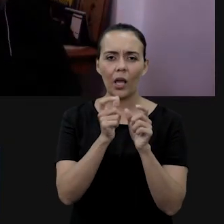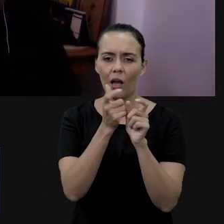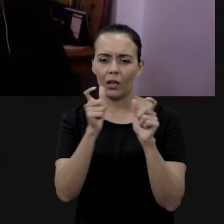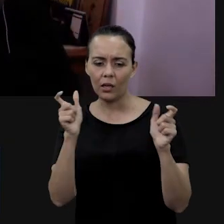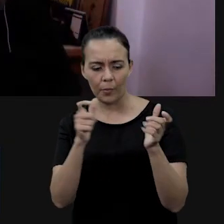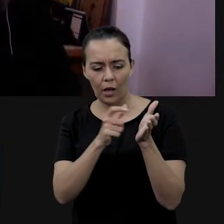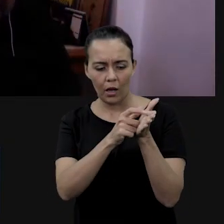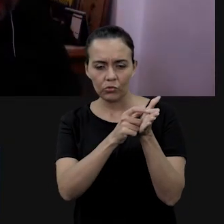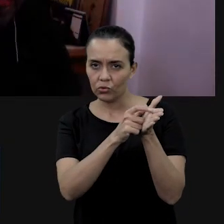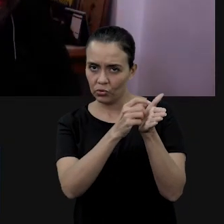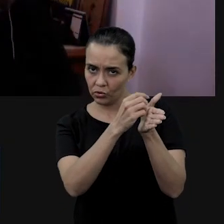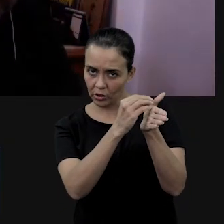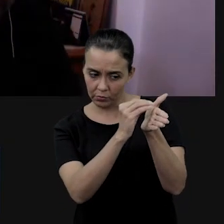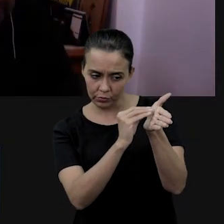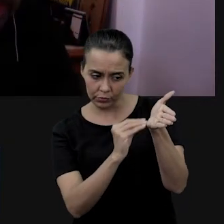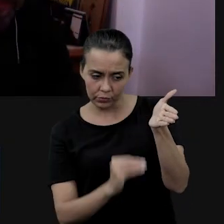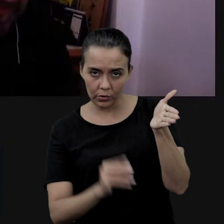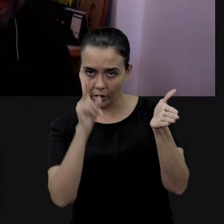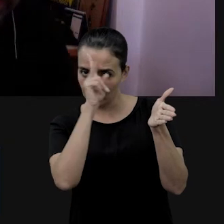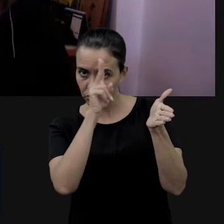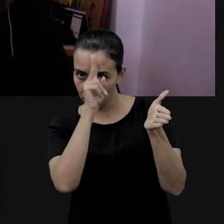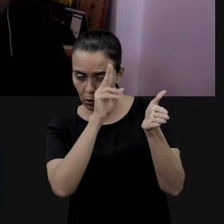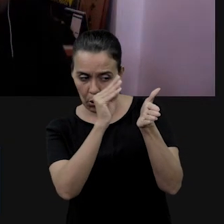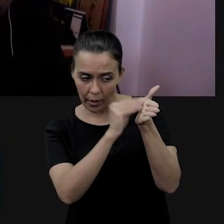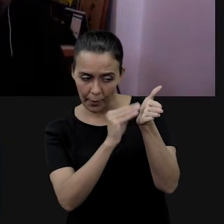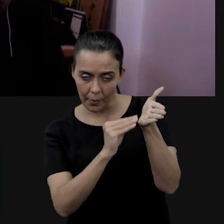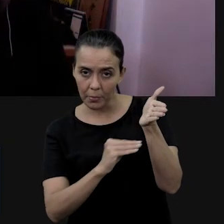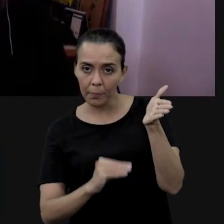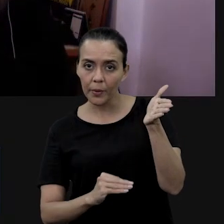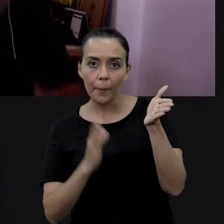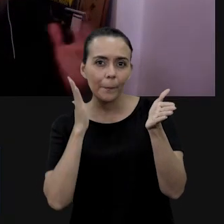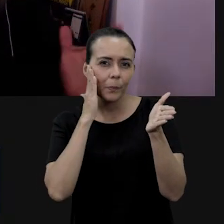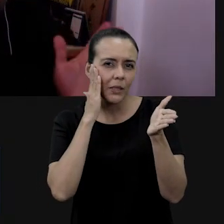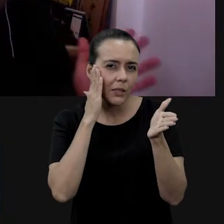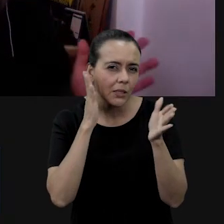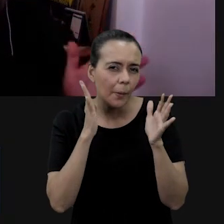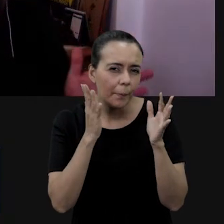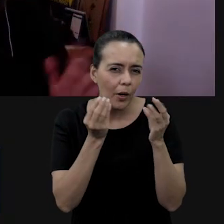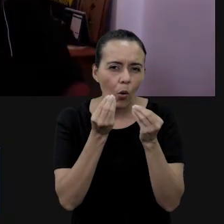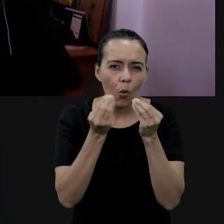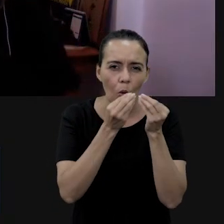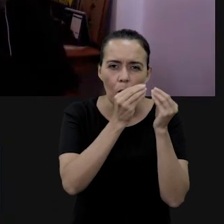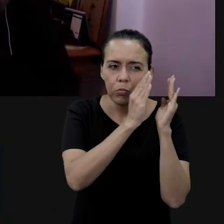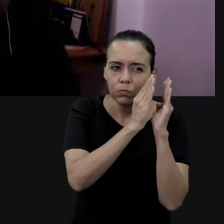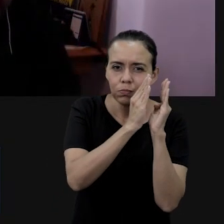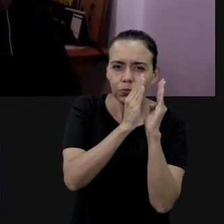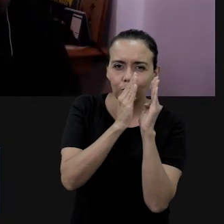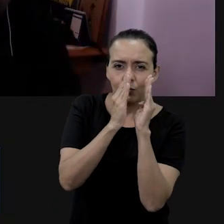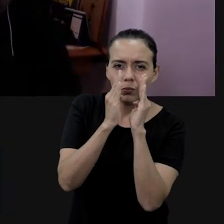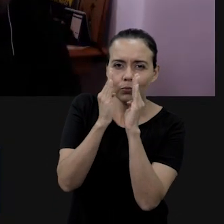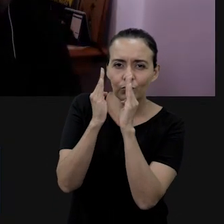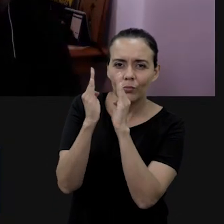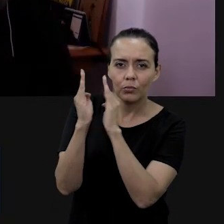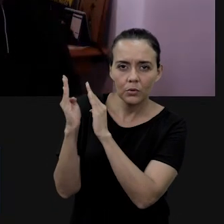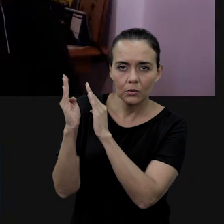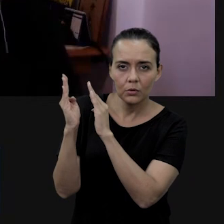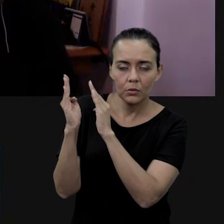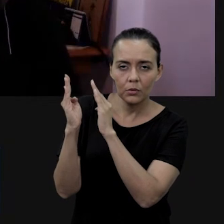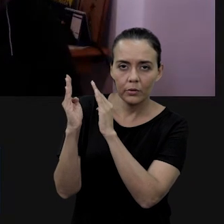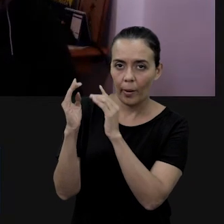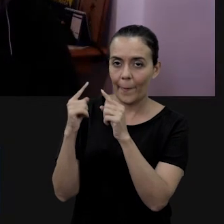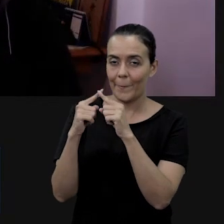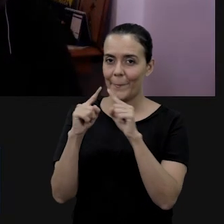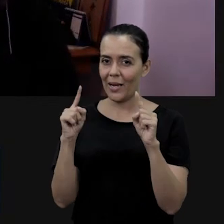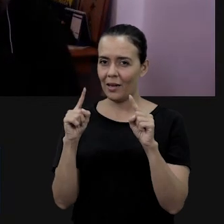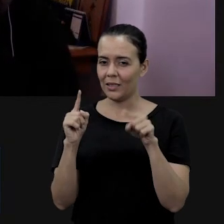narrativa e a construção e a história, o que veio antes, para você poder realmente ter um repertório. Mas fazer